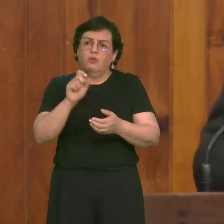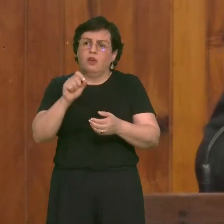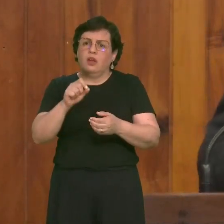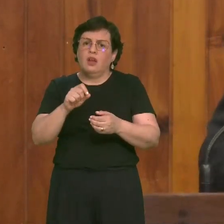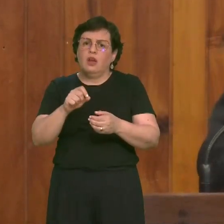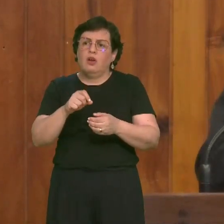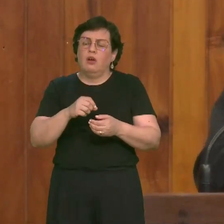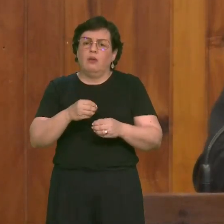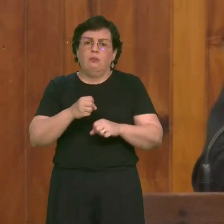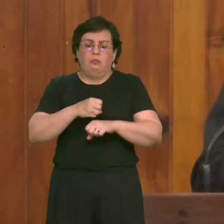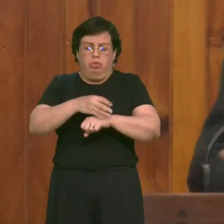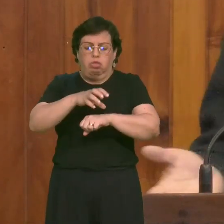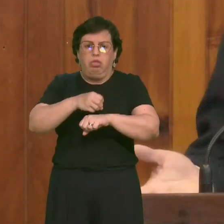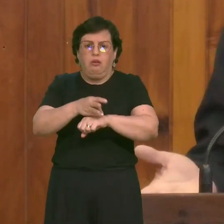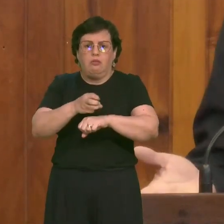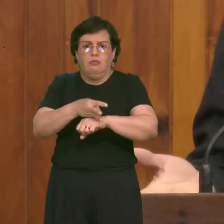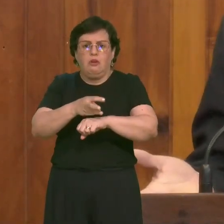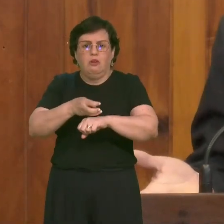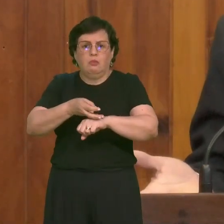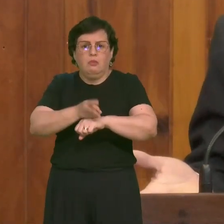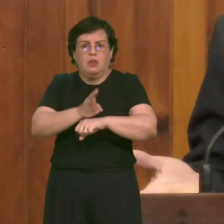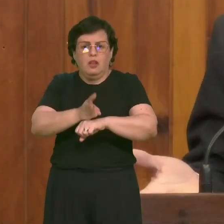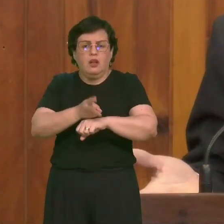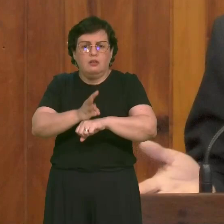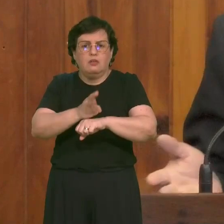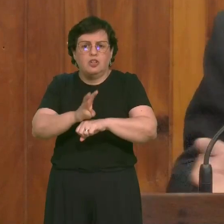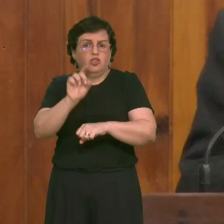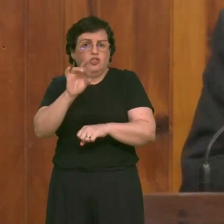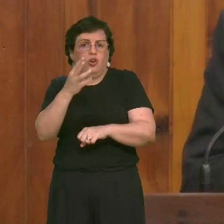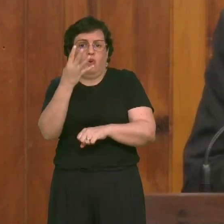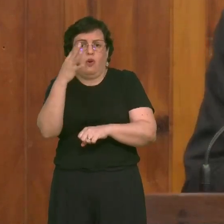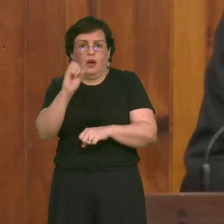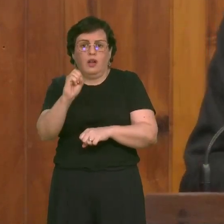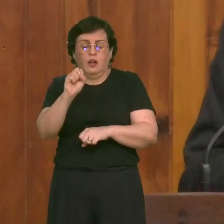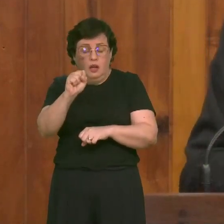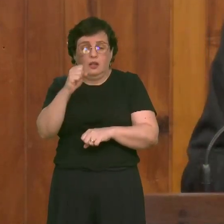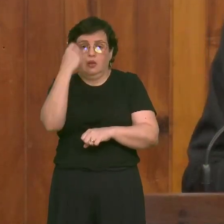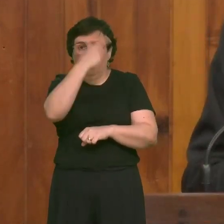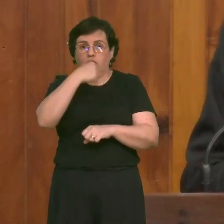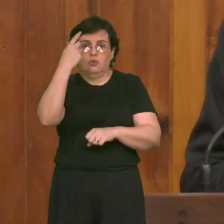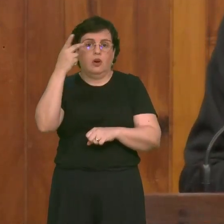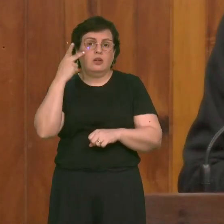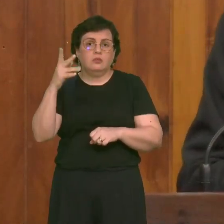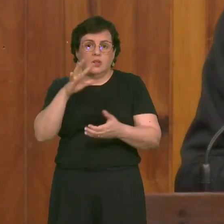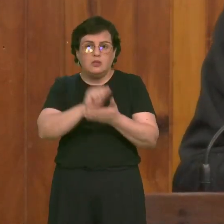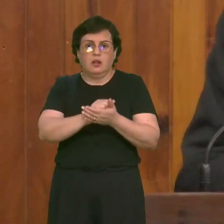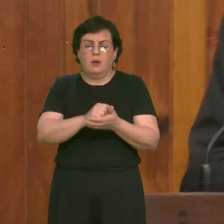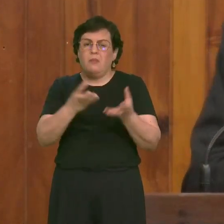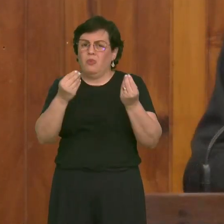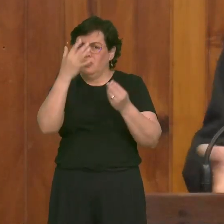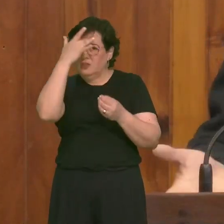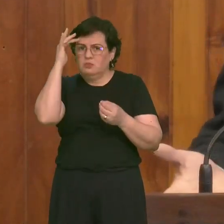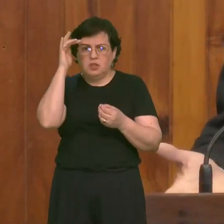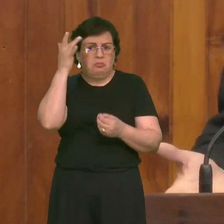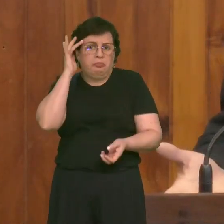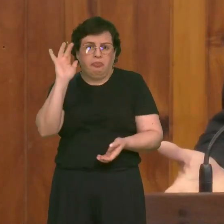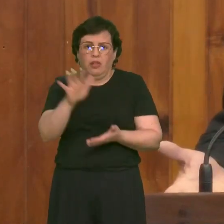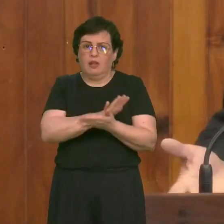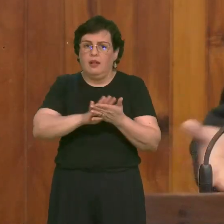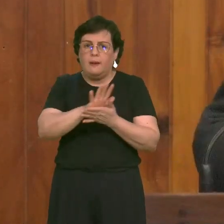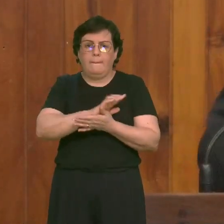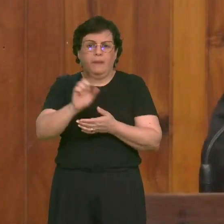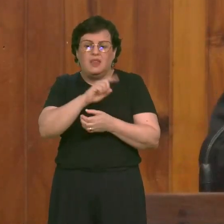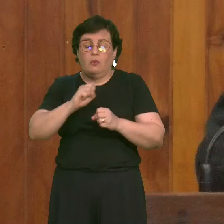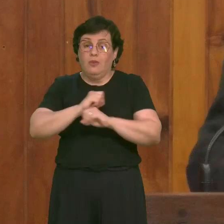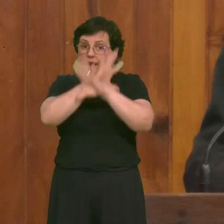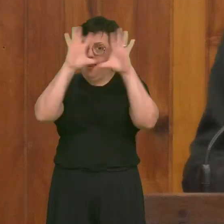lá no WhatsApp e era só 48 horas para fazer inscrição muita gente nem ficou sabendo não tá claro a